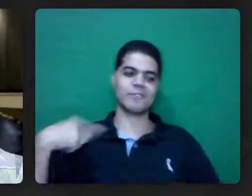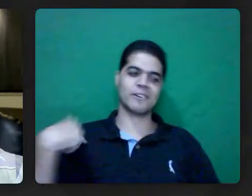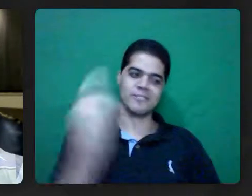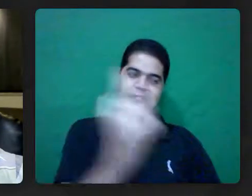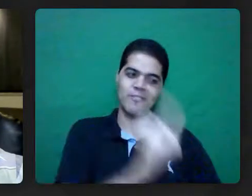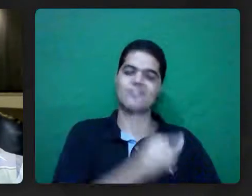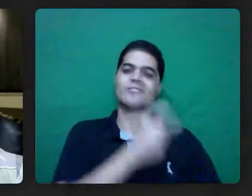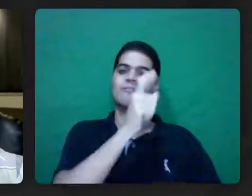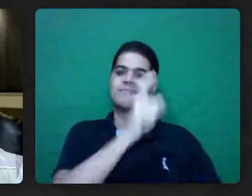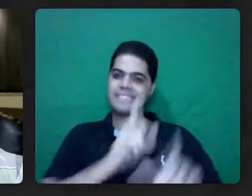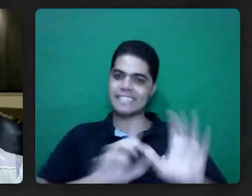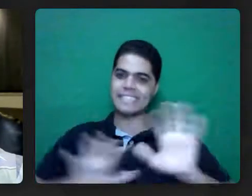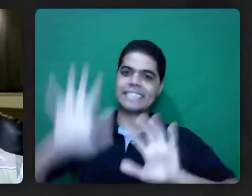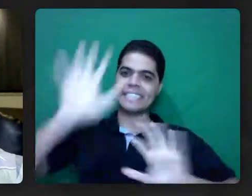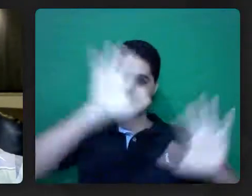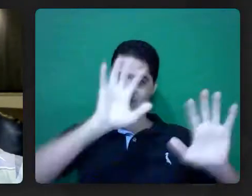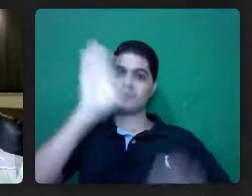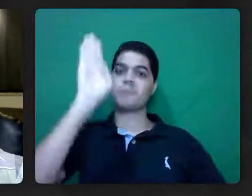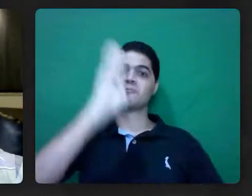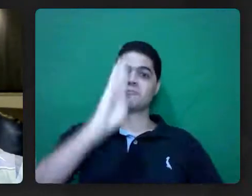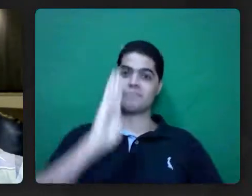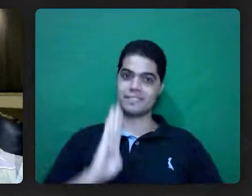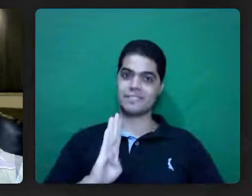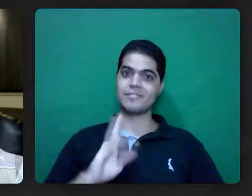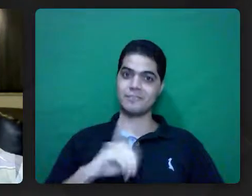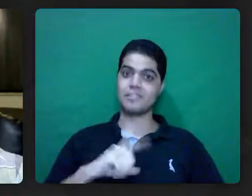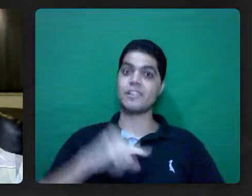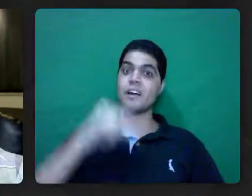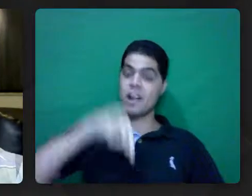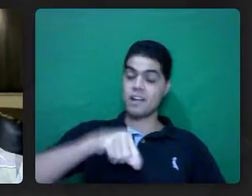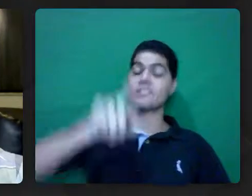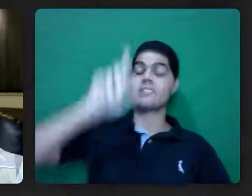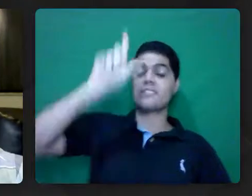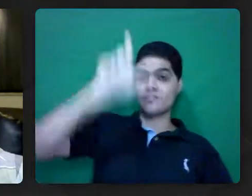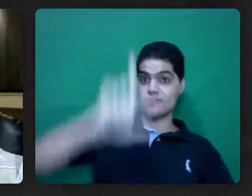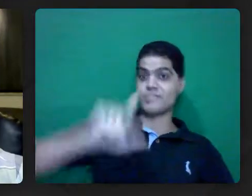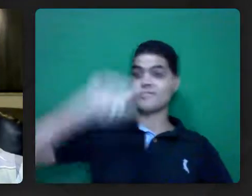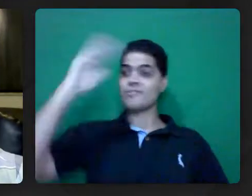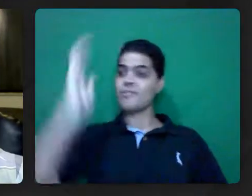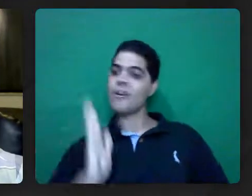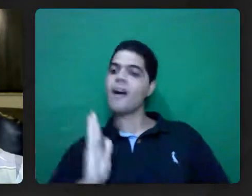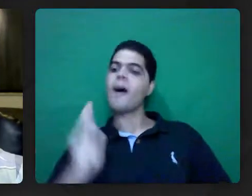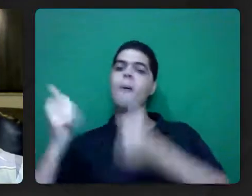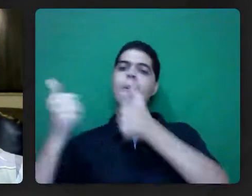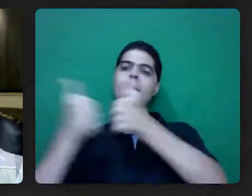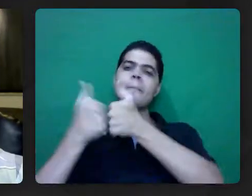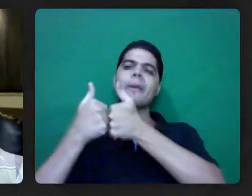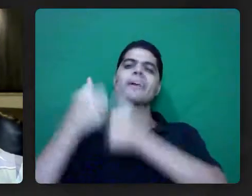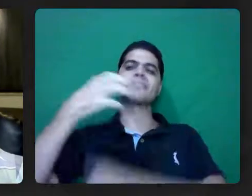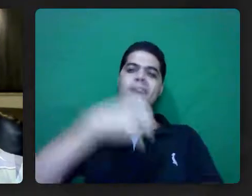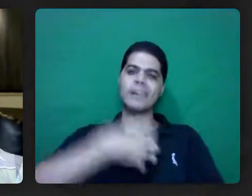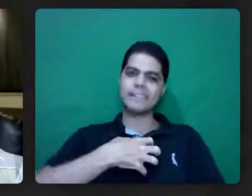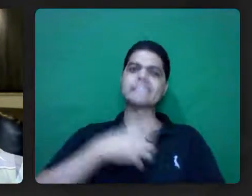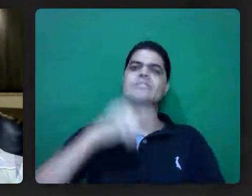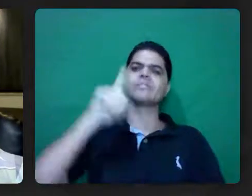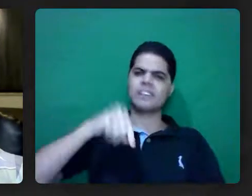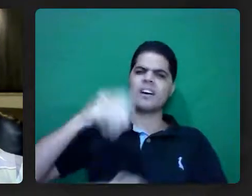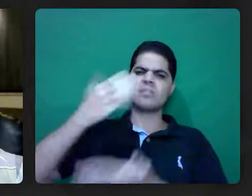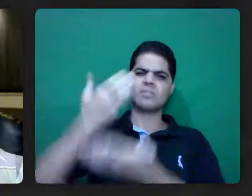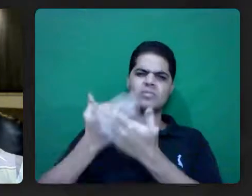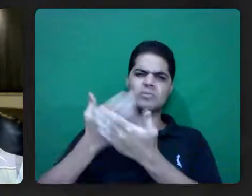Brasil. Então, aqui no litoral sul baiano, a empolgação tá grande, né? Os estudantes do IF Baiano,